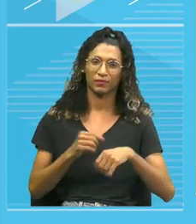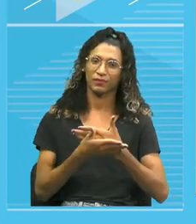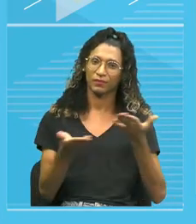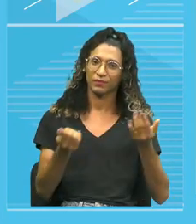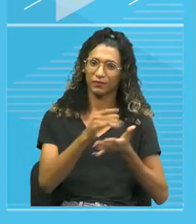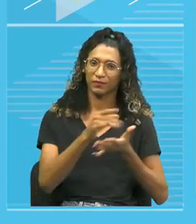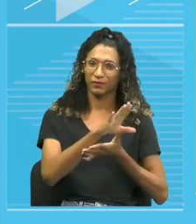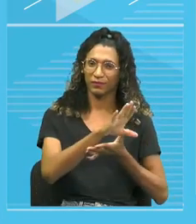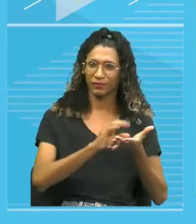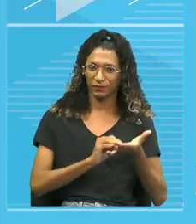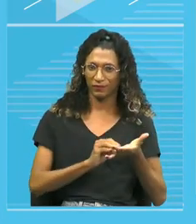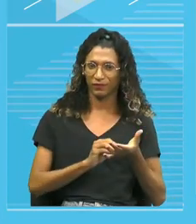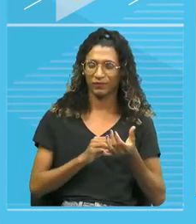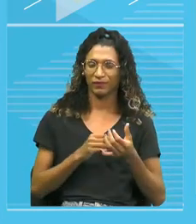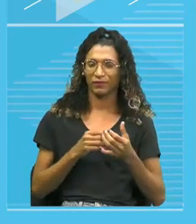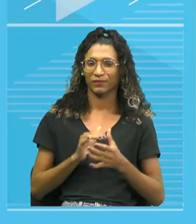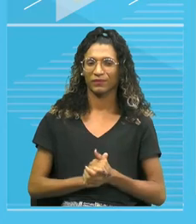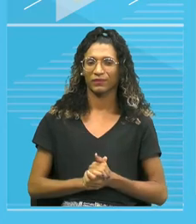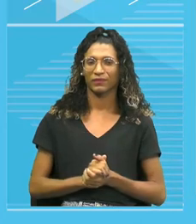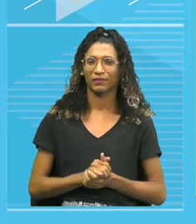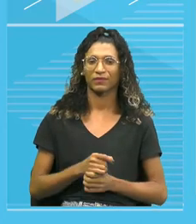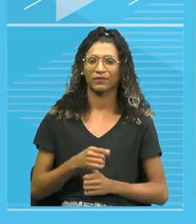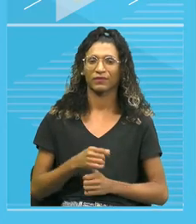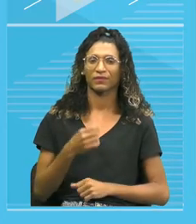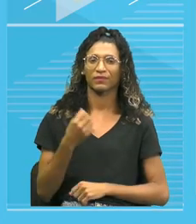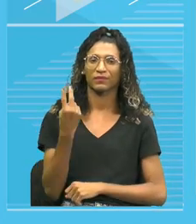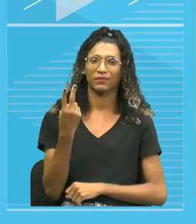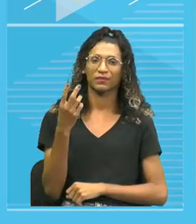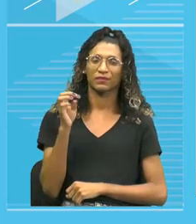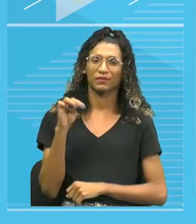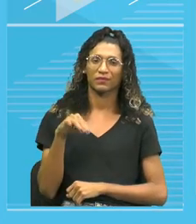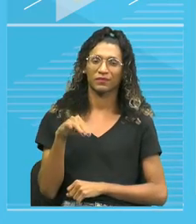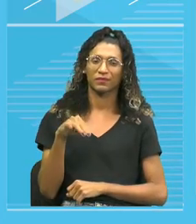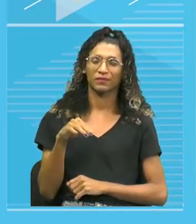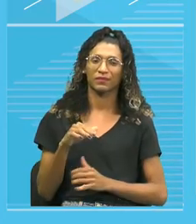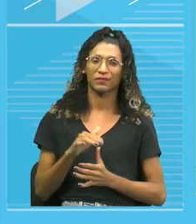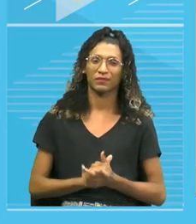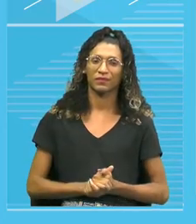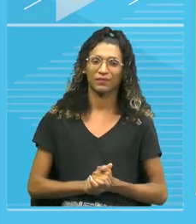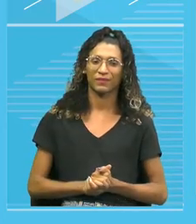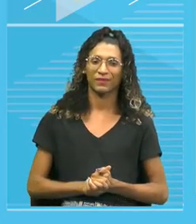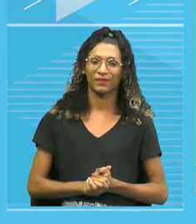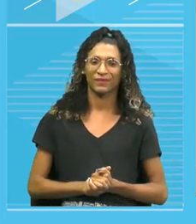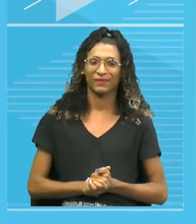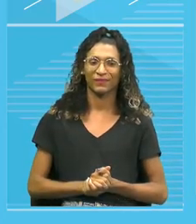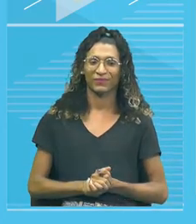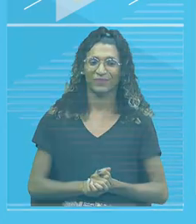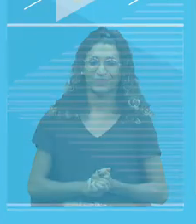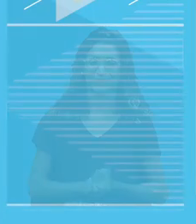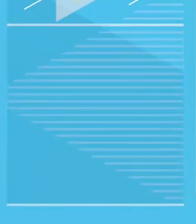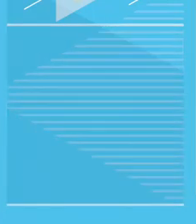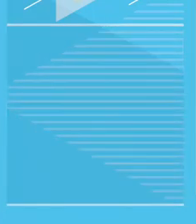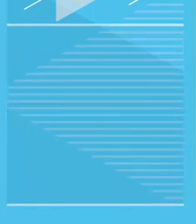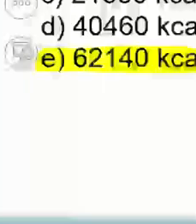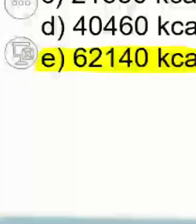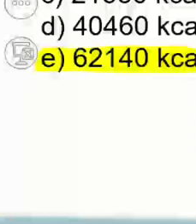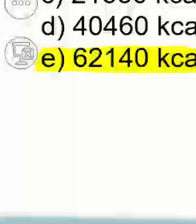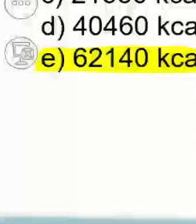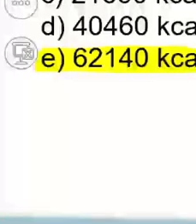meus filhos anotar esse essa resolução tá bom Jorginho joga tio minuto aí para eles